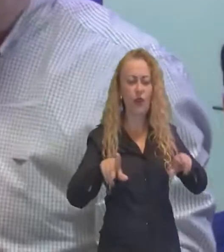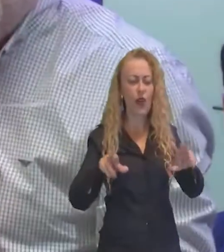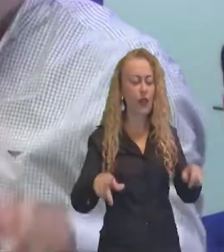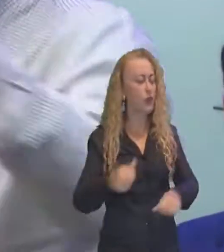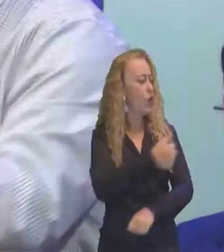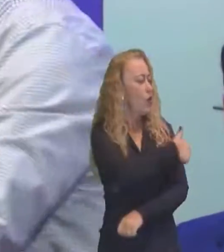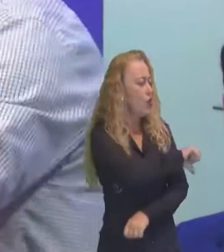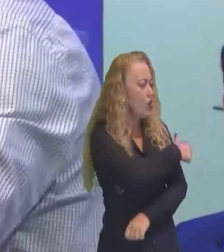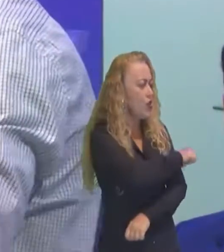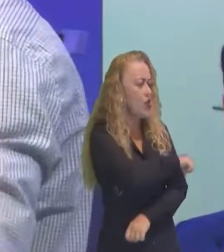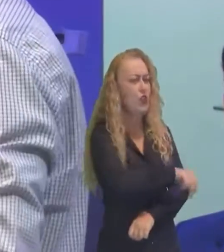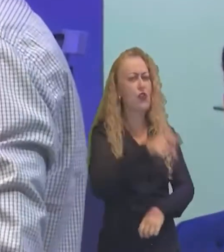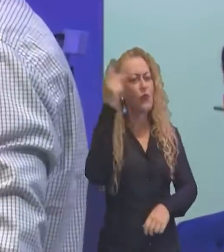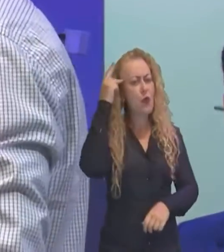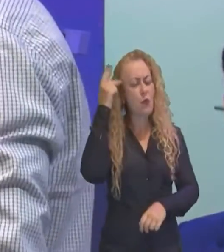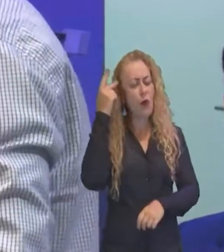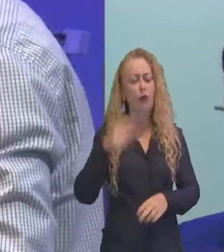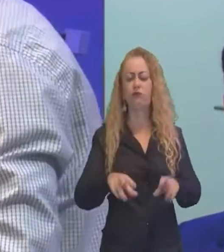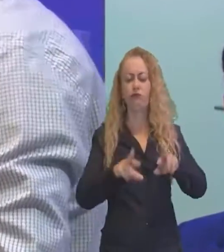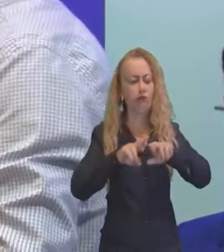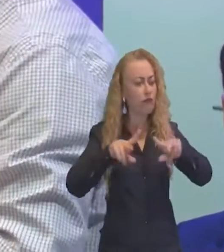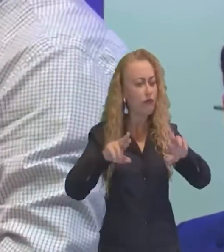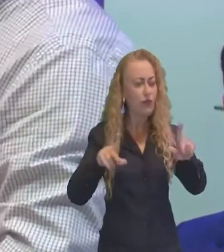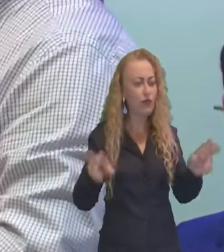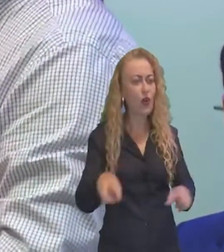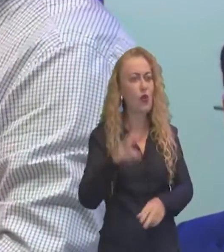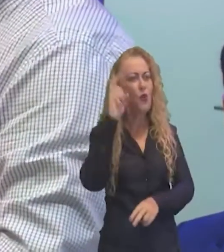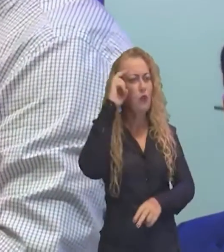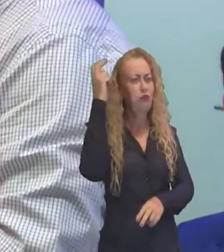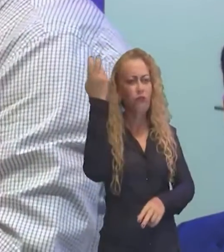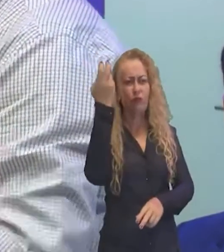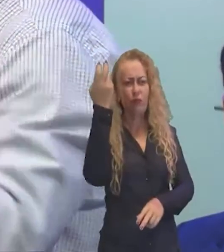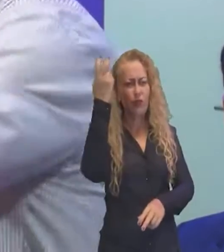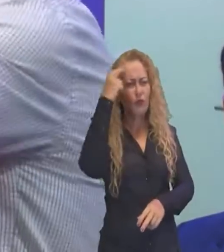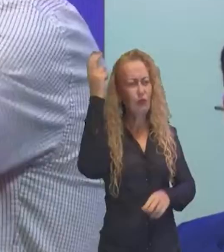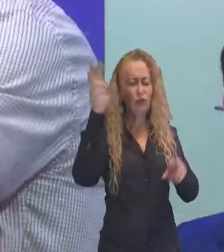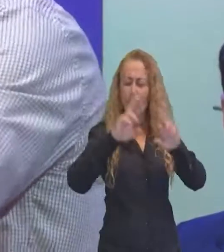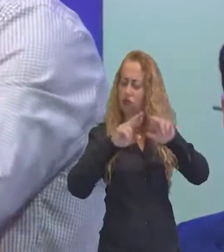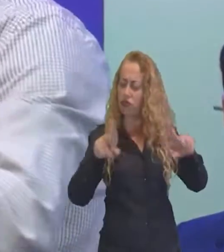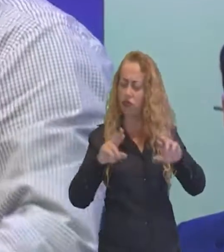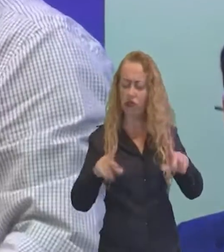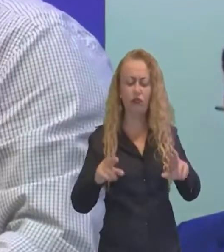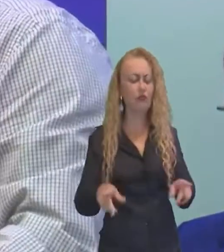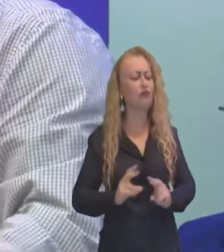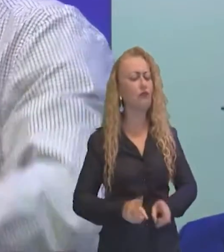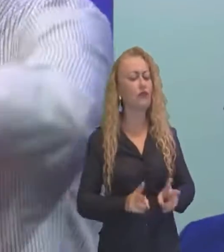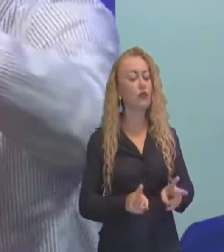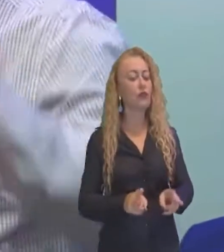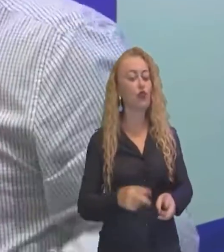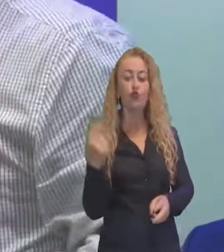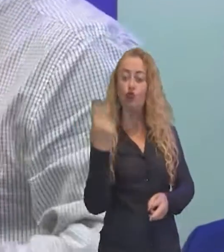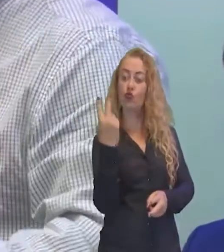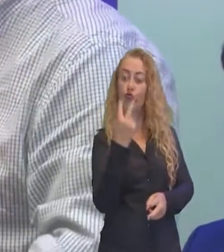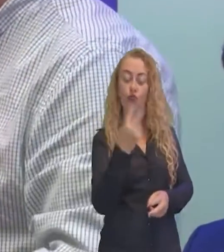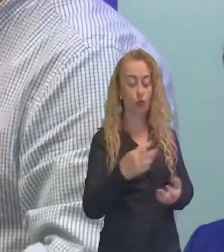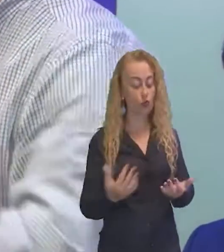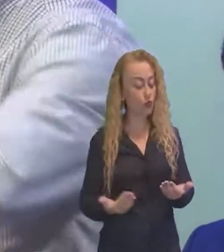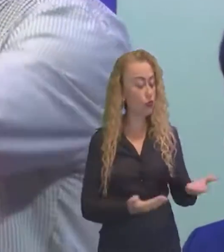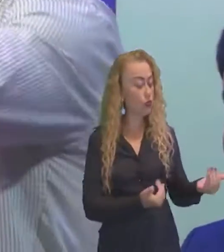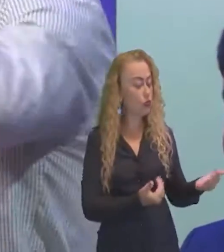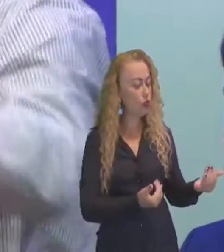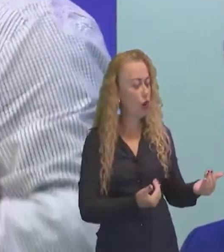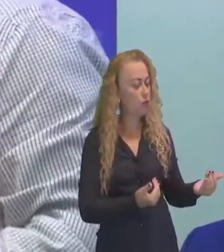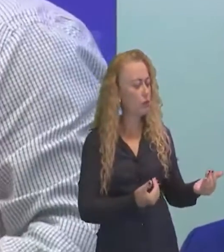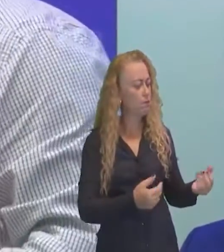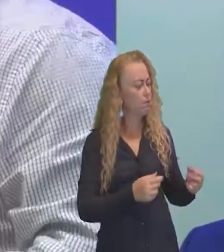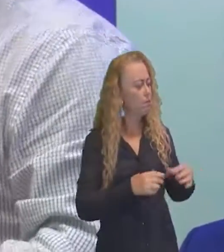de Janeiro, há uma diferença cultural imensa. E aqueles 2 jovens se encontram, se apaixonam, aqueles